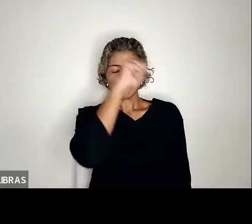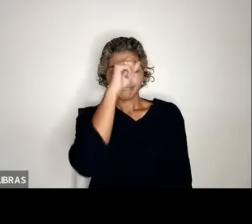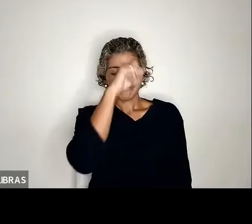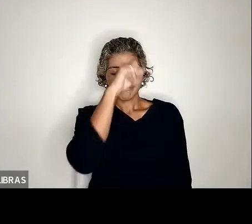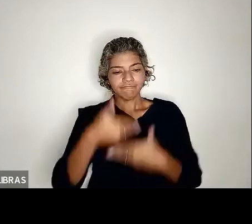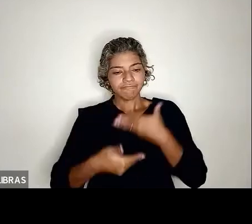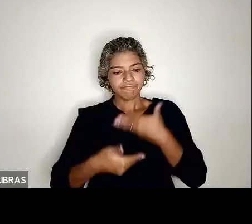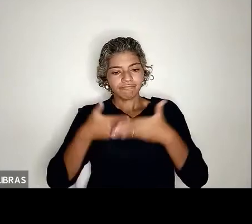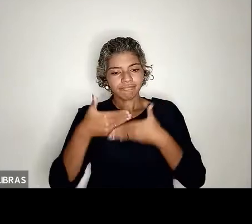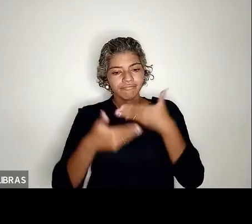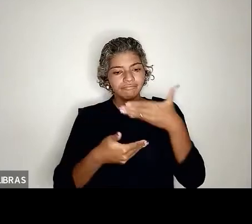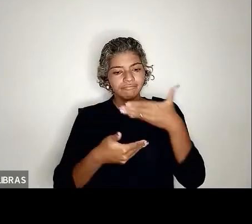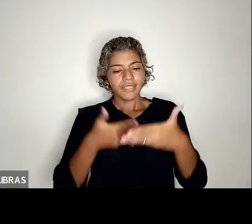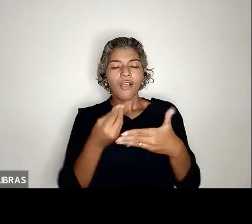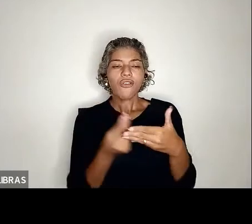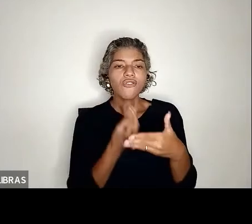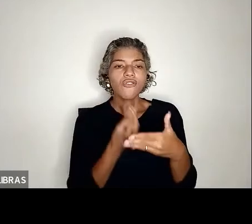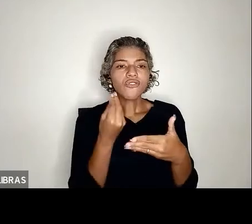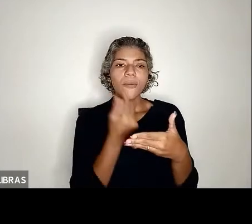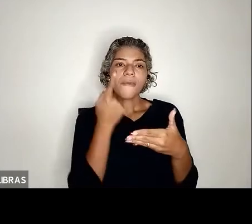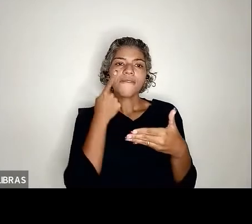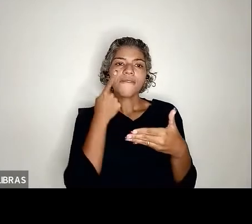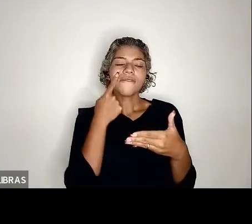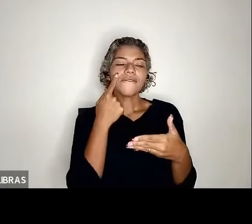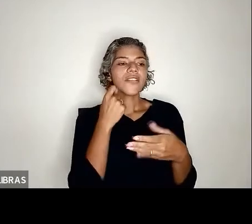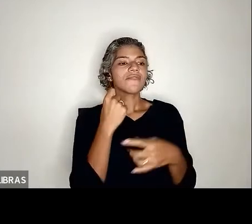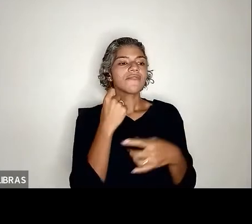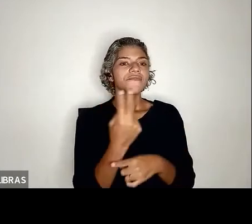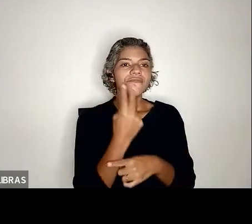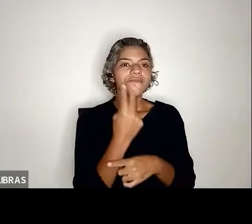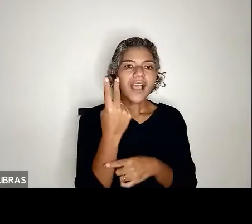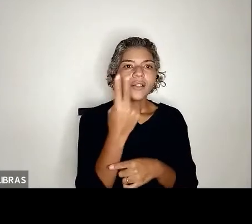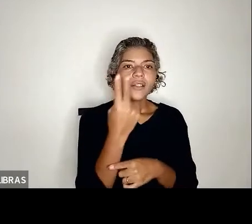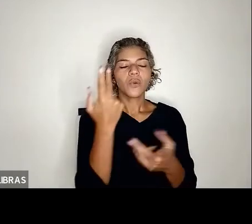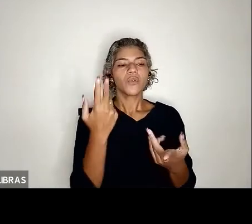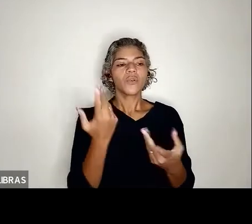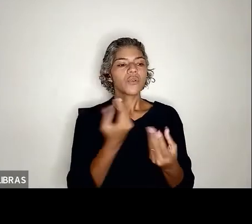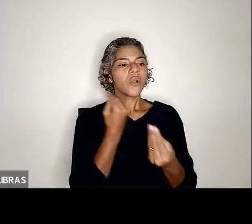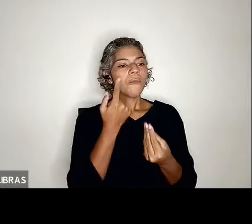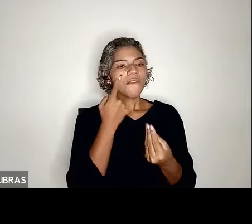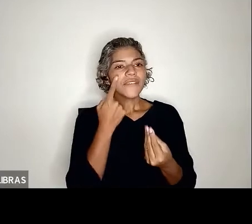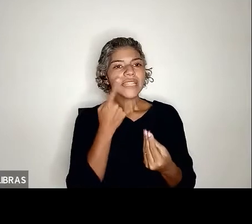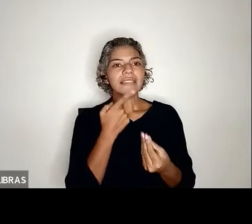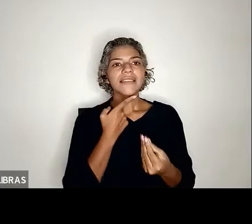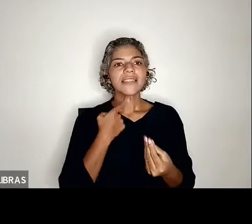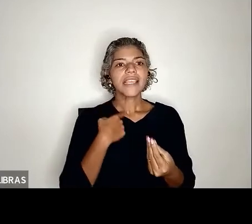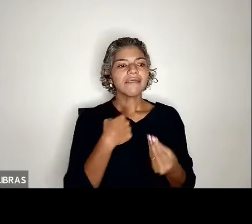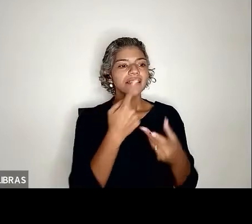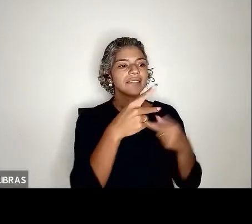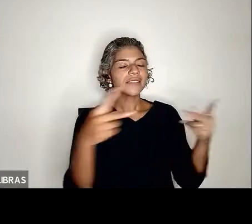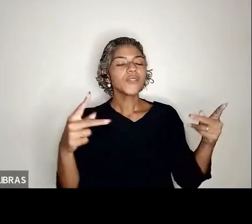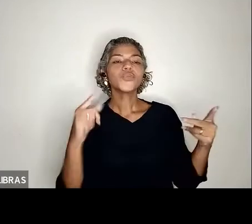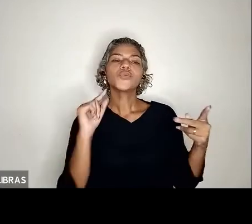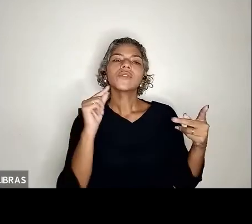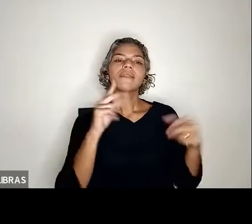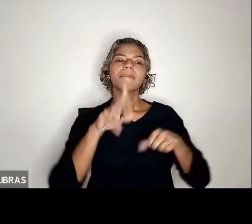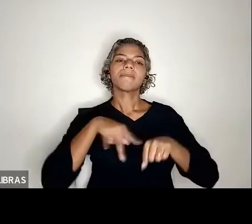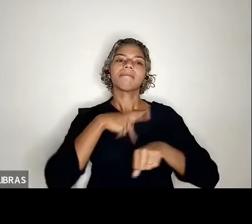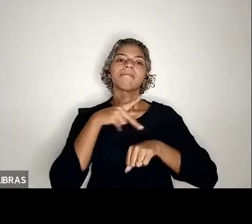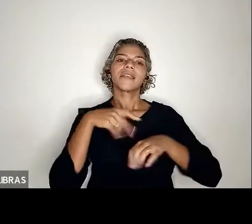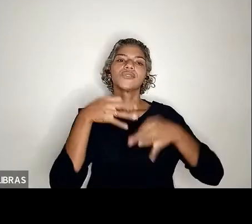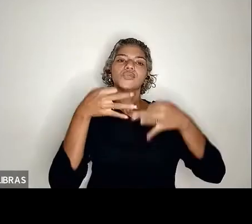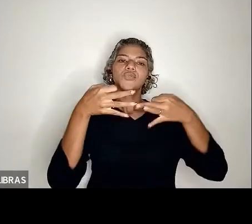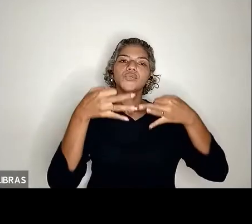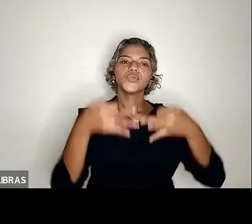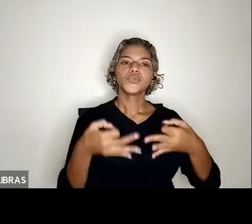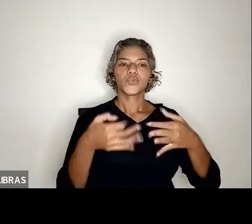esses desejos, né, de um país mais justo, mais igualitário, né, do combate ao sexismo, ao racismo,